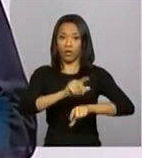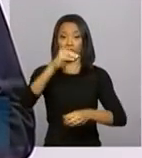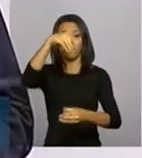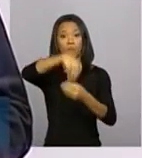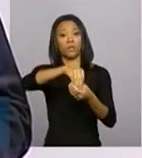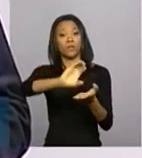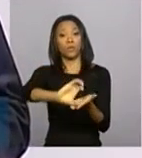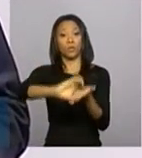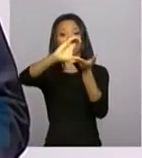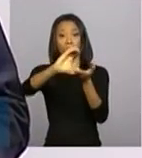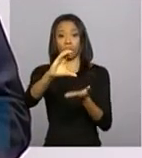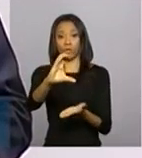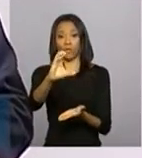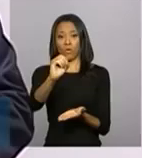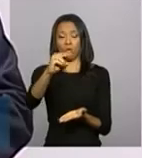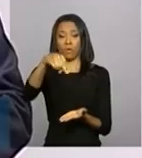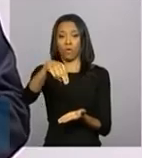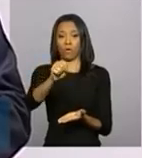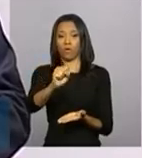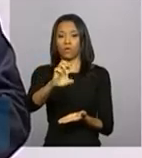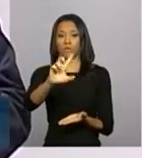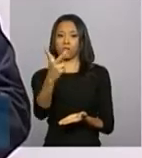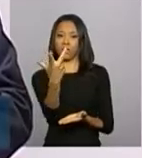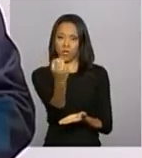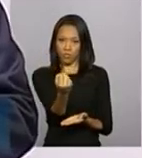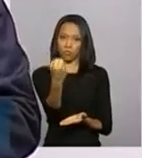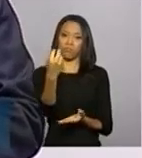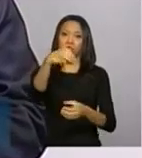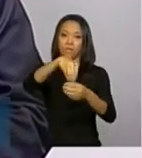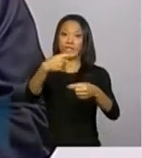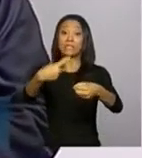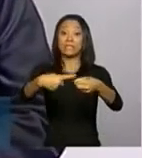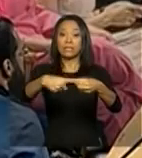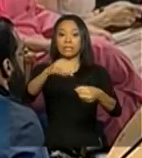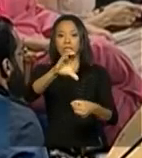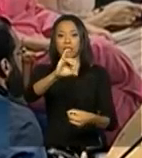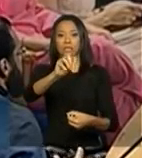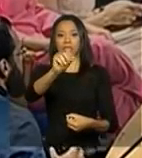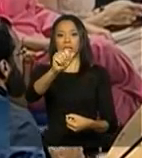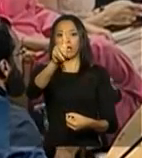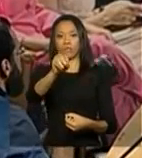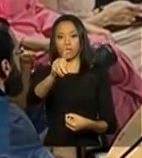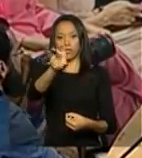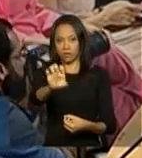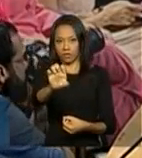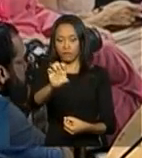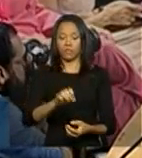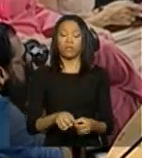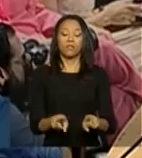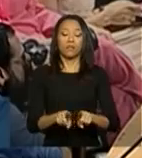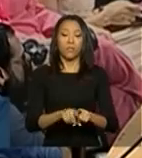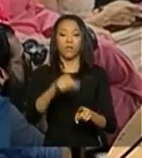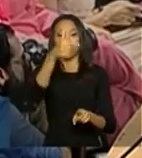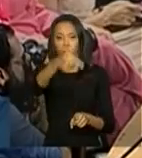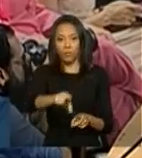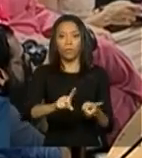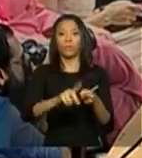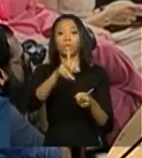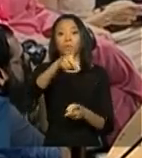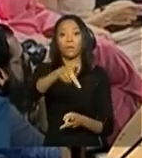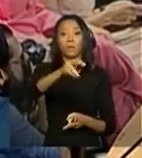Cidades. Cumprimentar aqui o Zé Carlos Rodrigues Marcins, que cedeu o Paulo Simão na Câmara Brasileira da